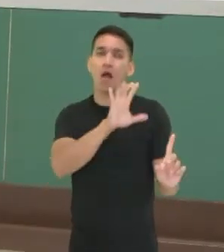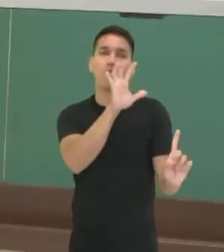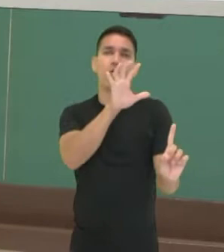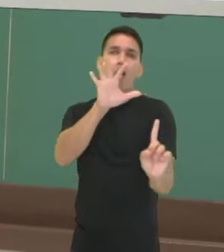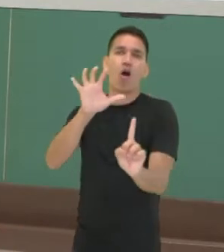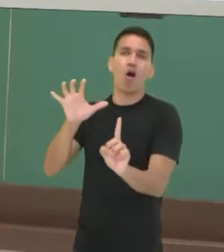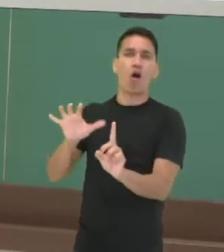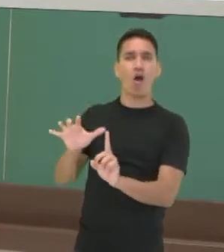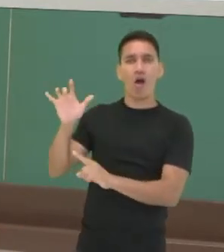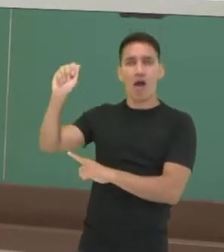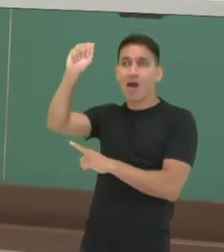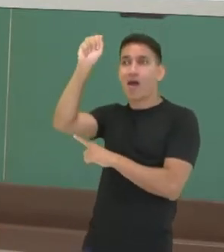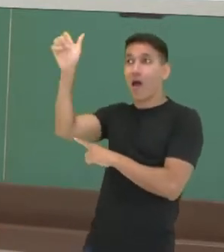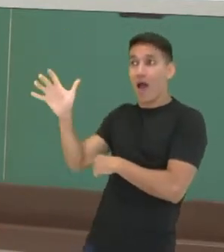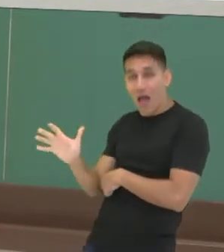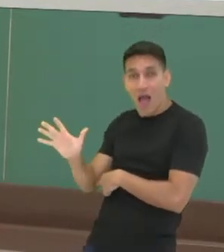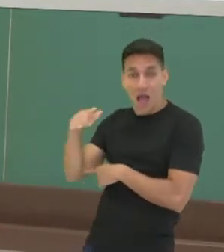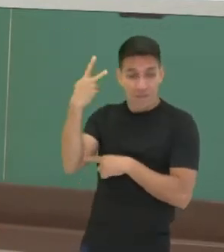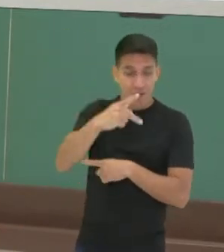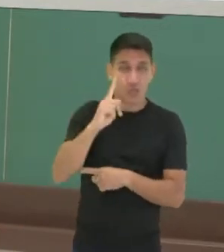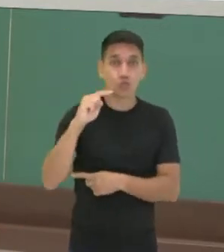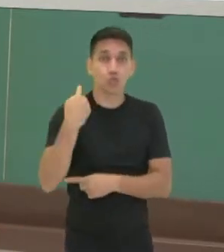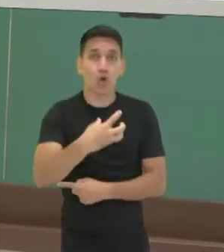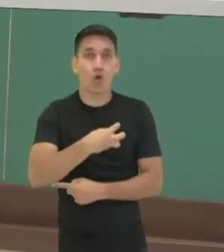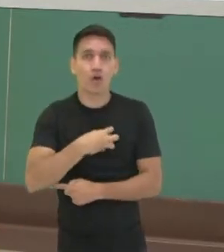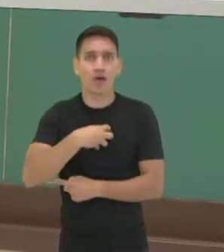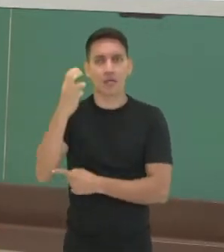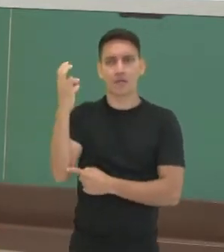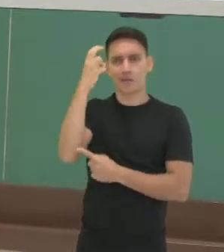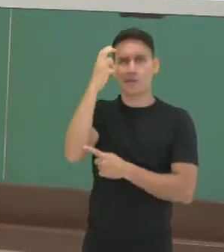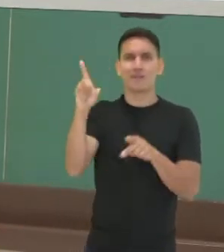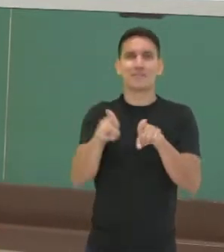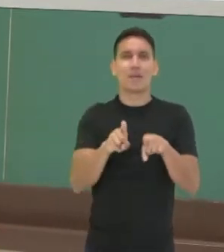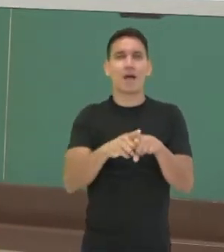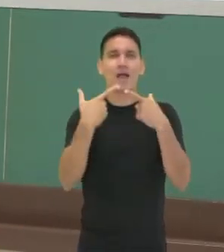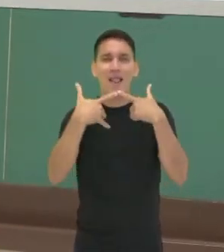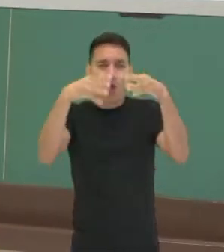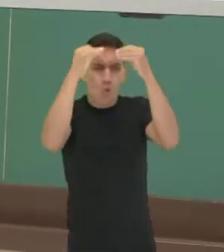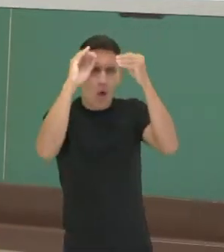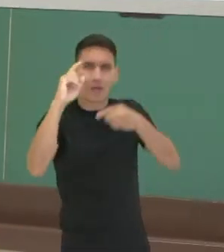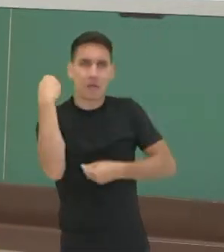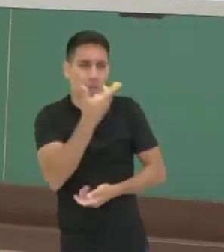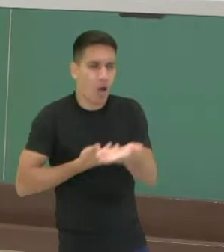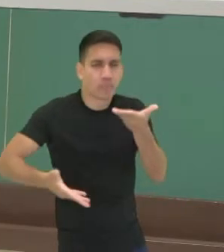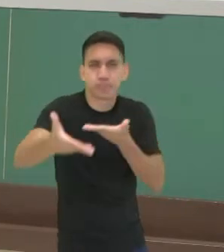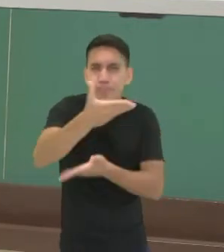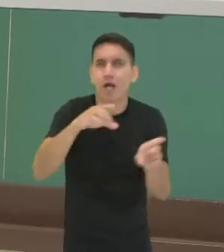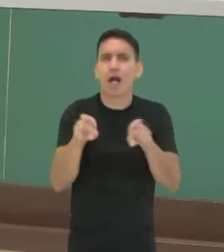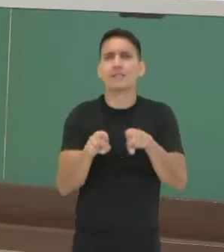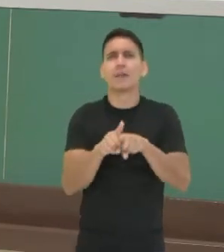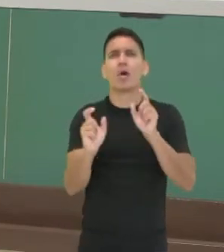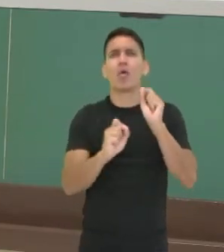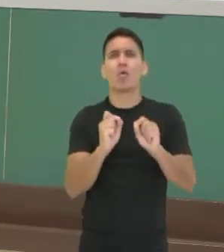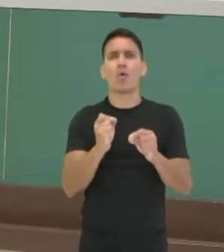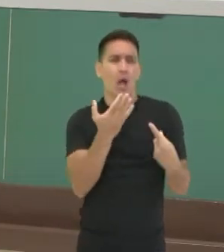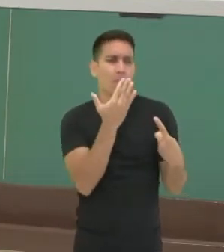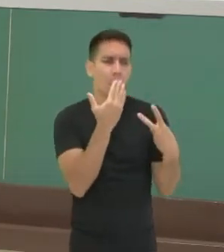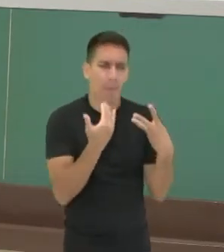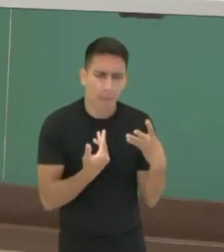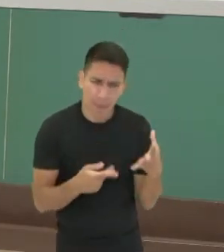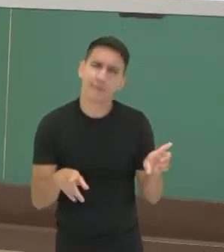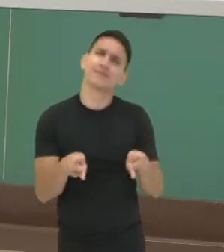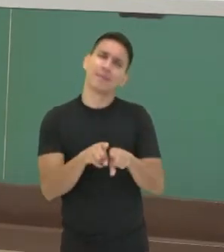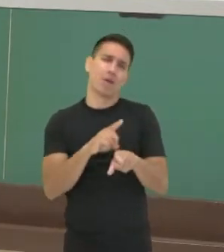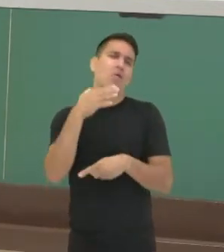nossa cultura, na nossa linguagem, na nossa alimentação e, claro, na religiosidade brasileira? Já